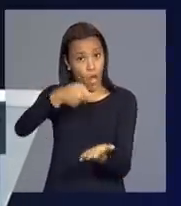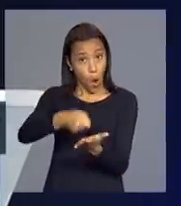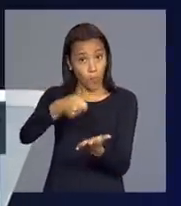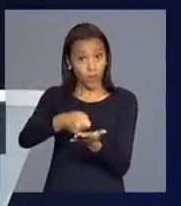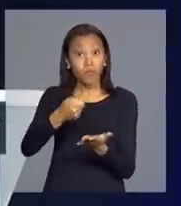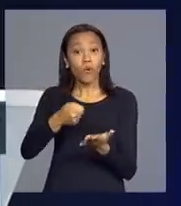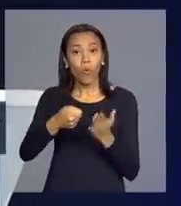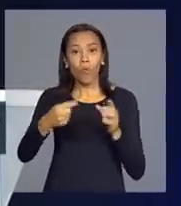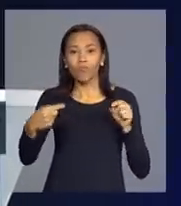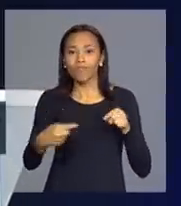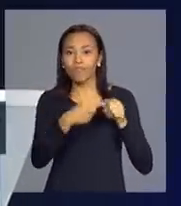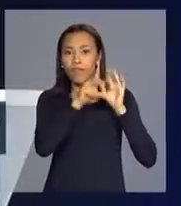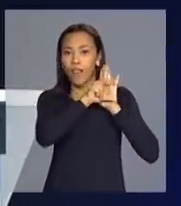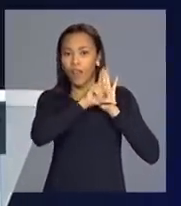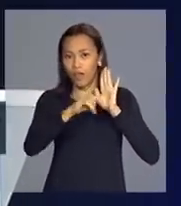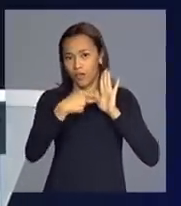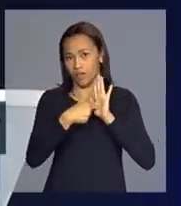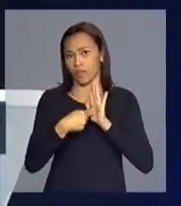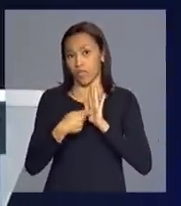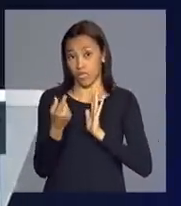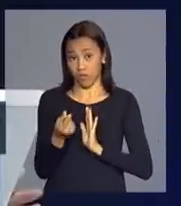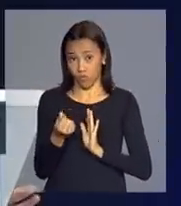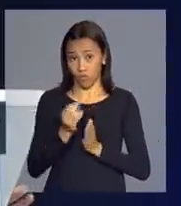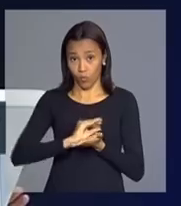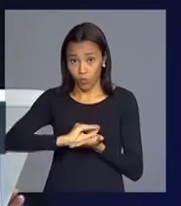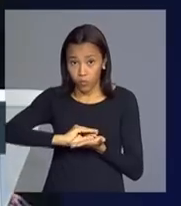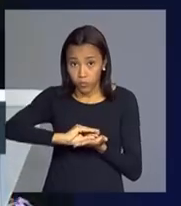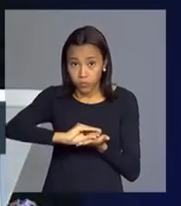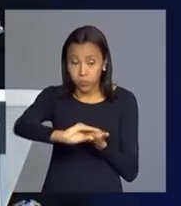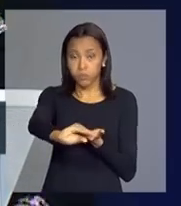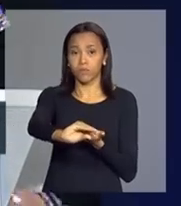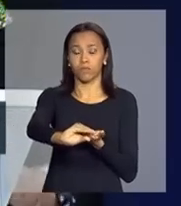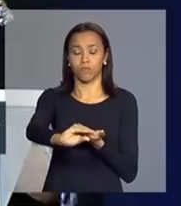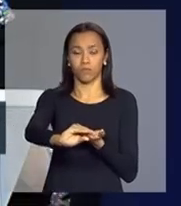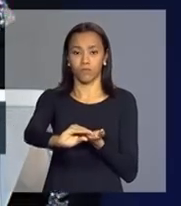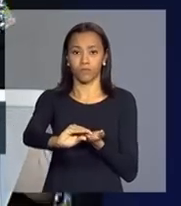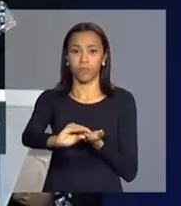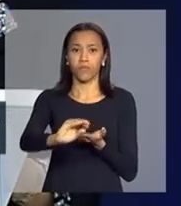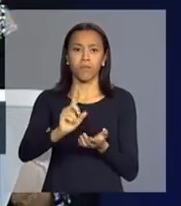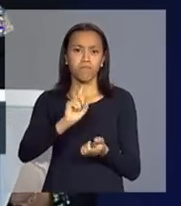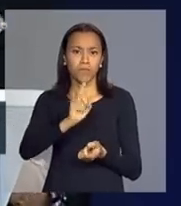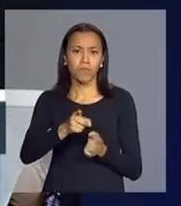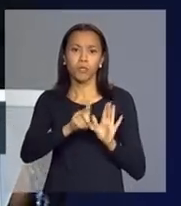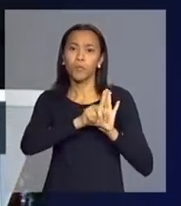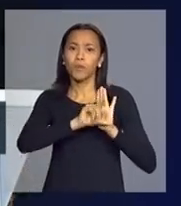lei a destinação do que há de